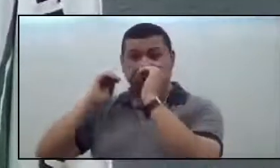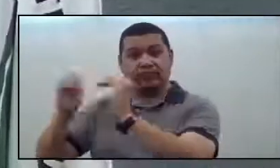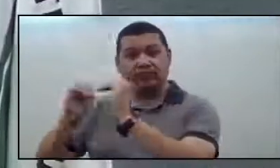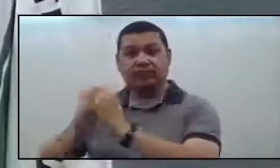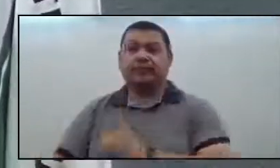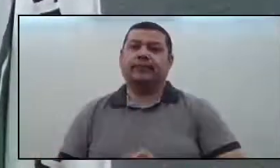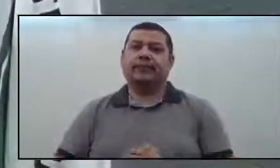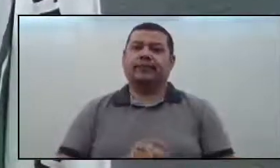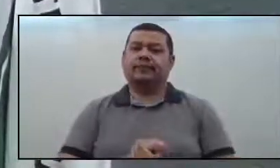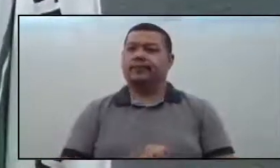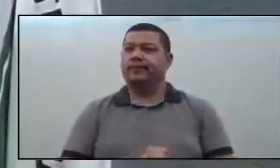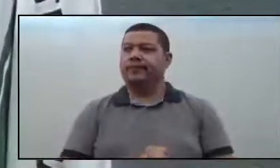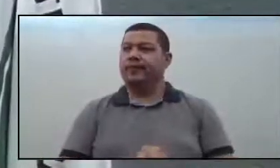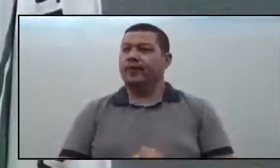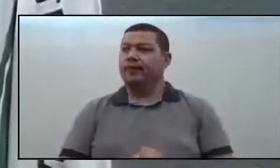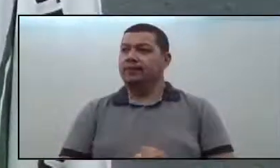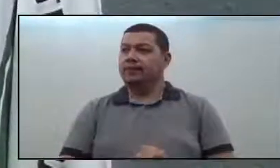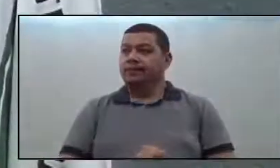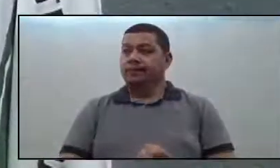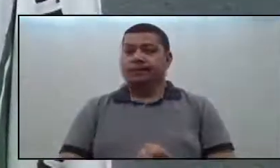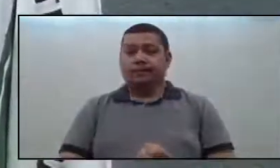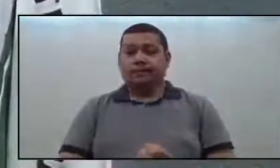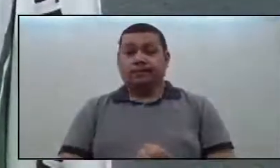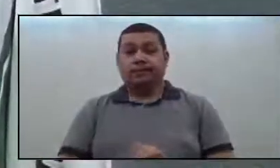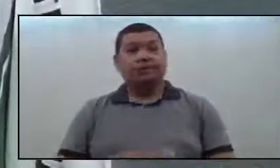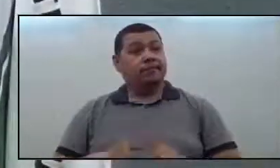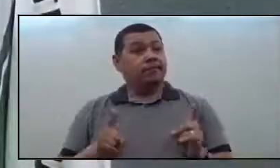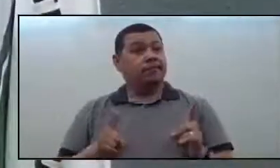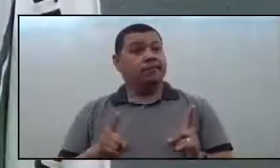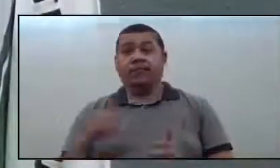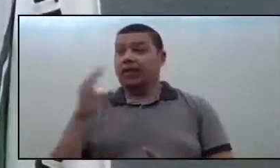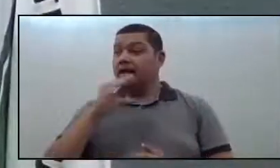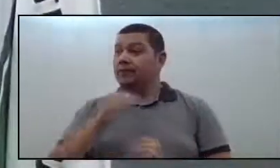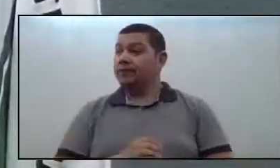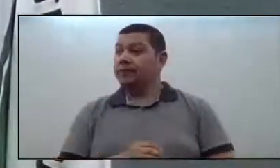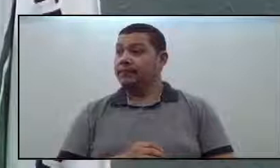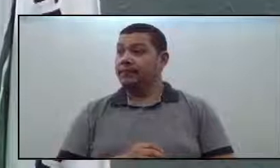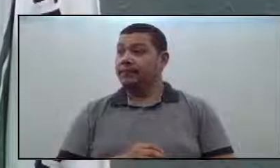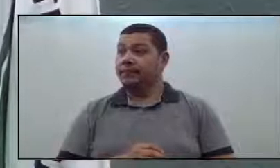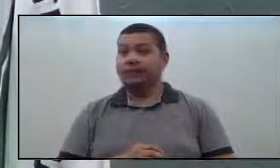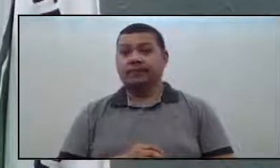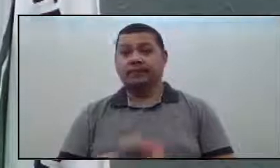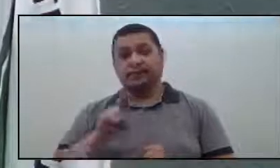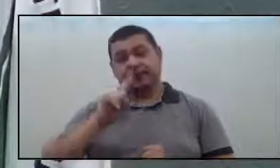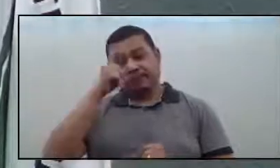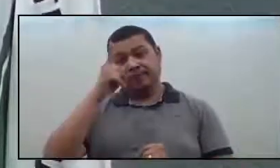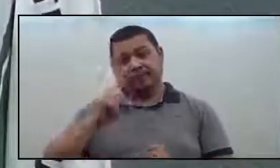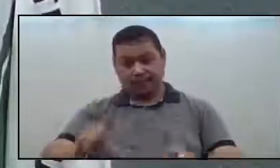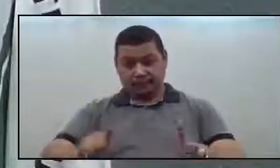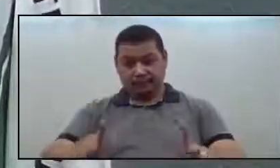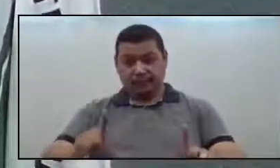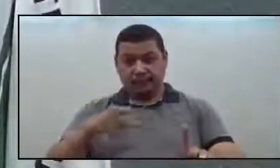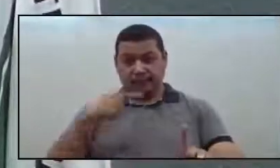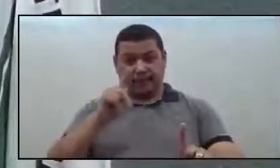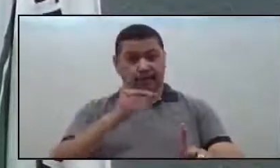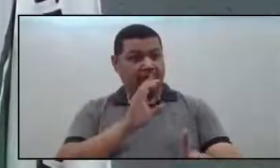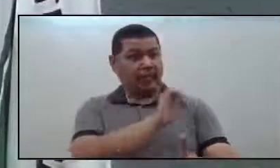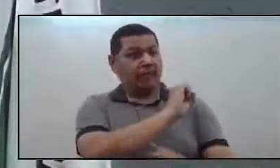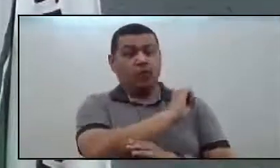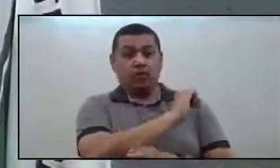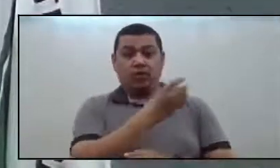vir das pessoas. De repente, coloca o número da placa do caminhão, qual ele é o